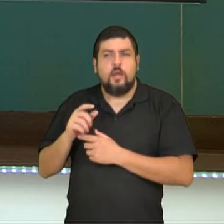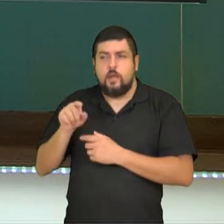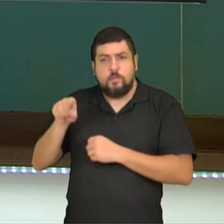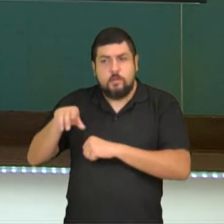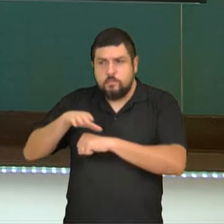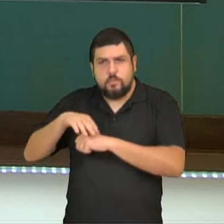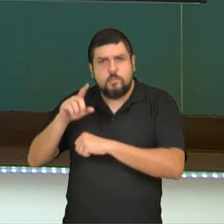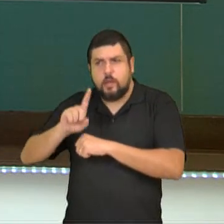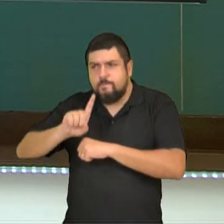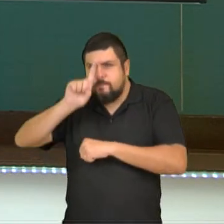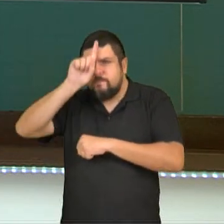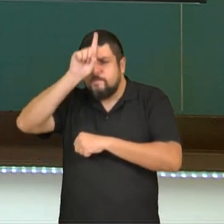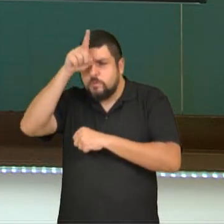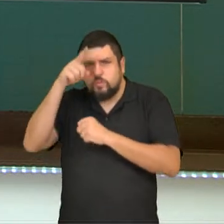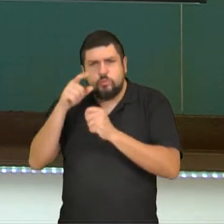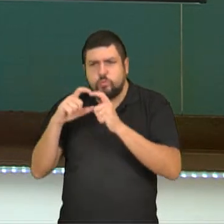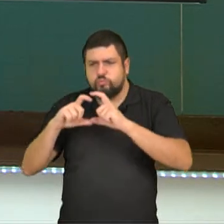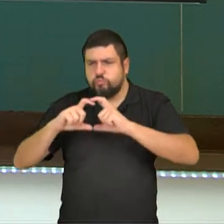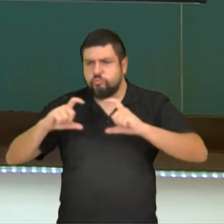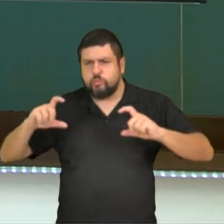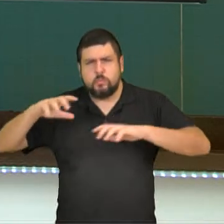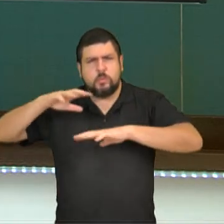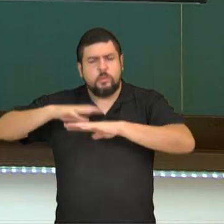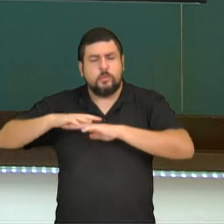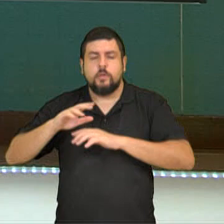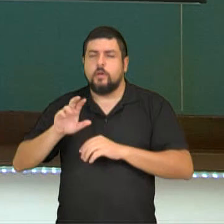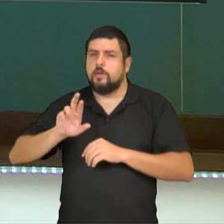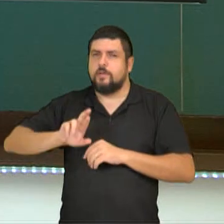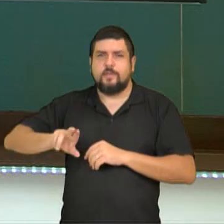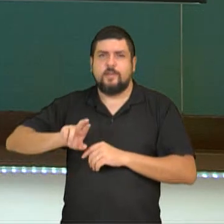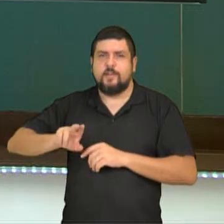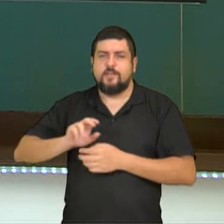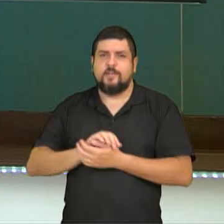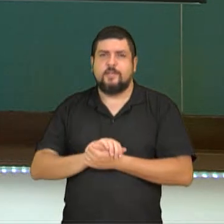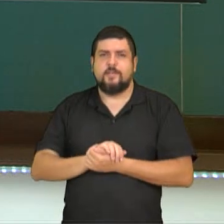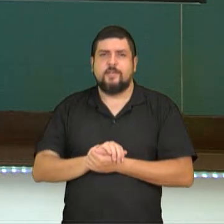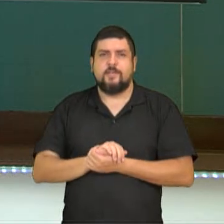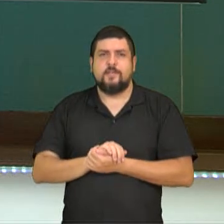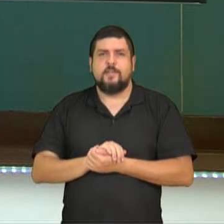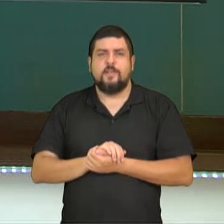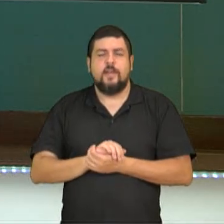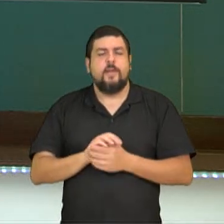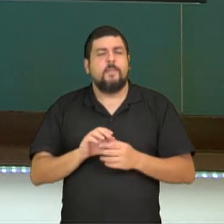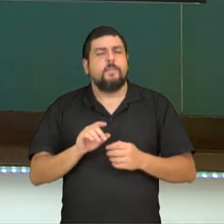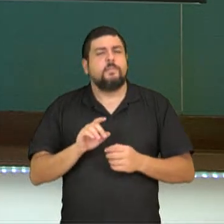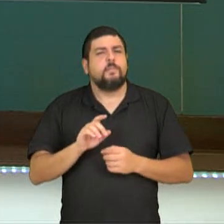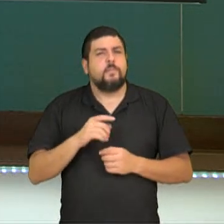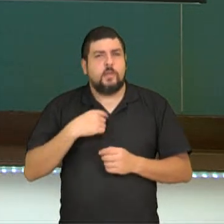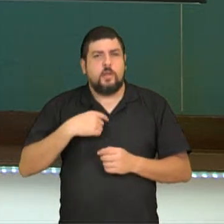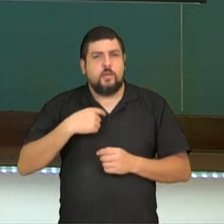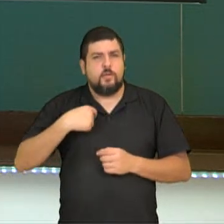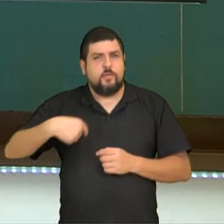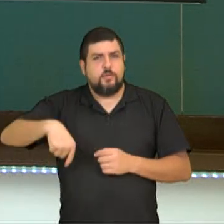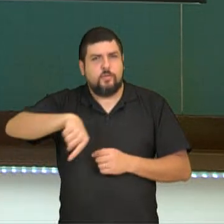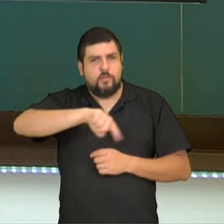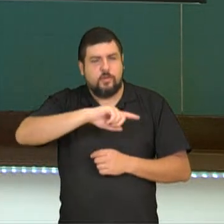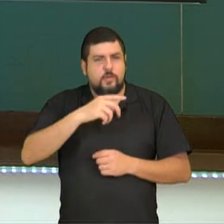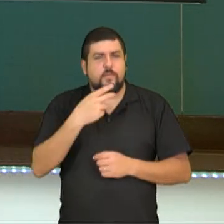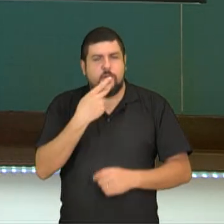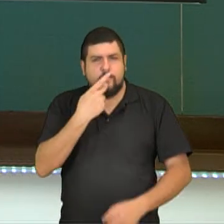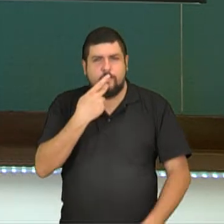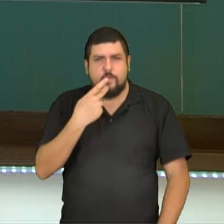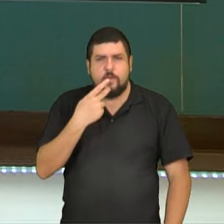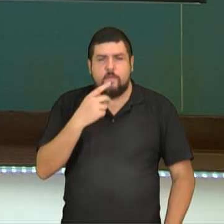foi ele que escreveu essa fórmula, tá? Então, né, quando nós nos deparamos com essa expressão fórmula